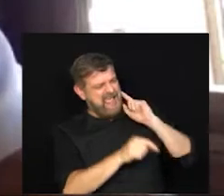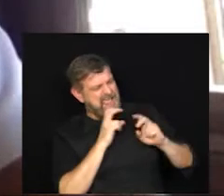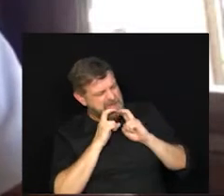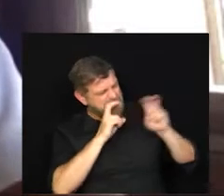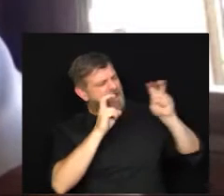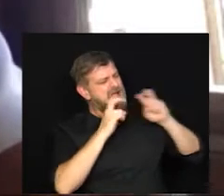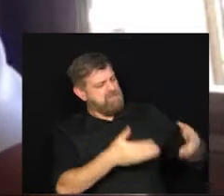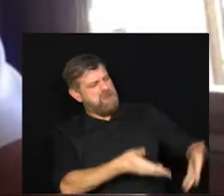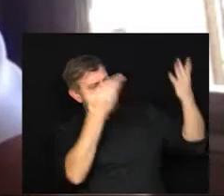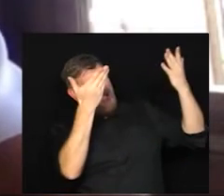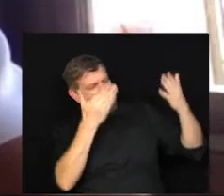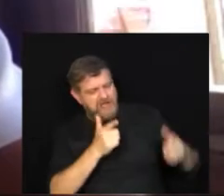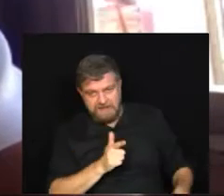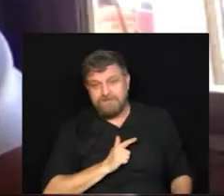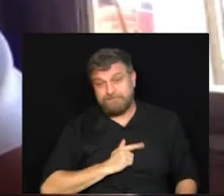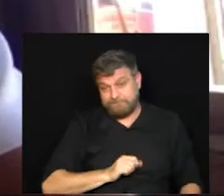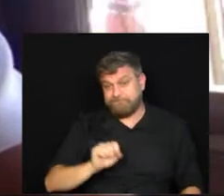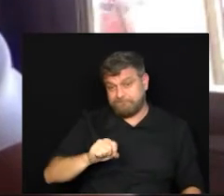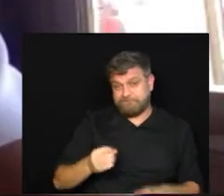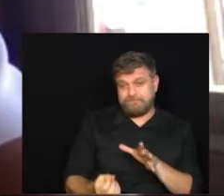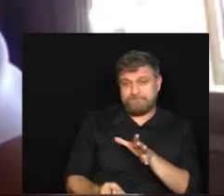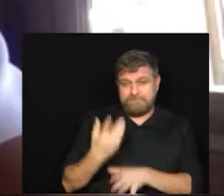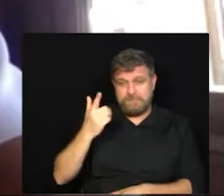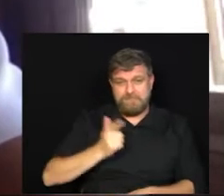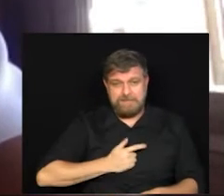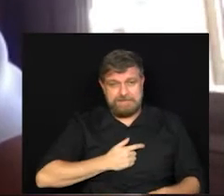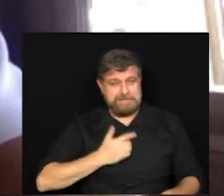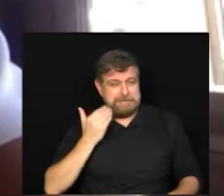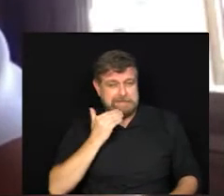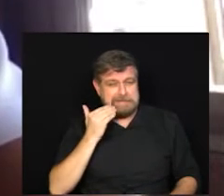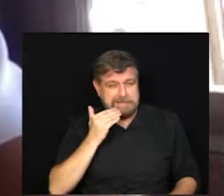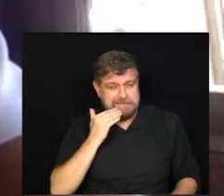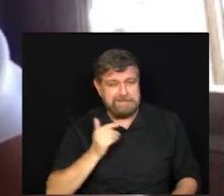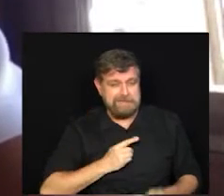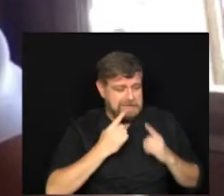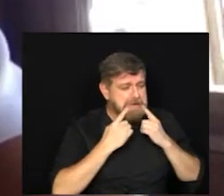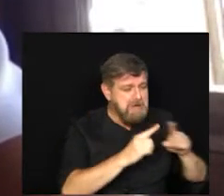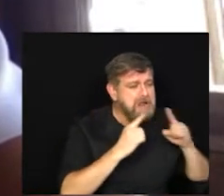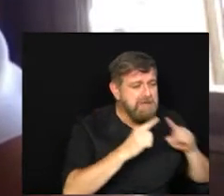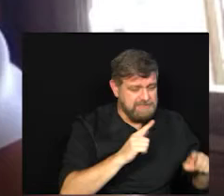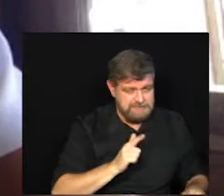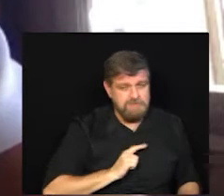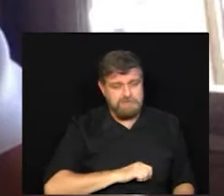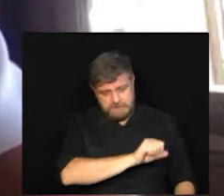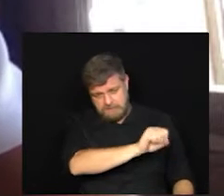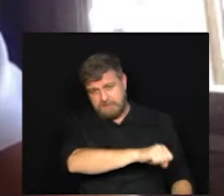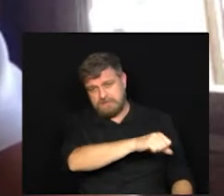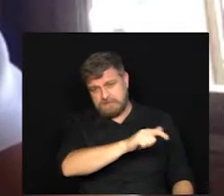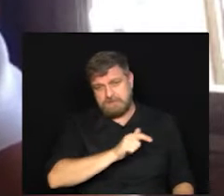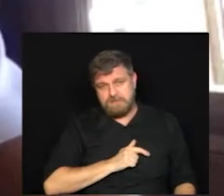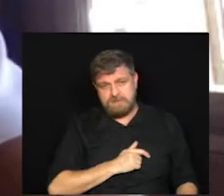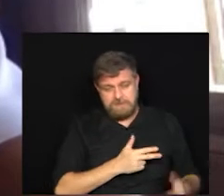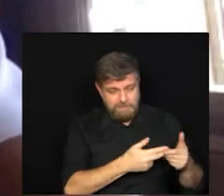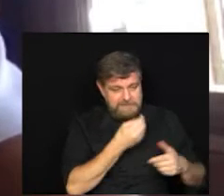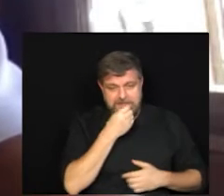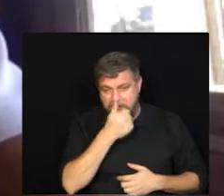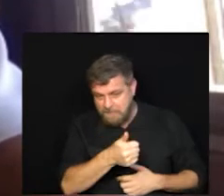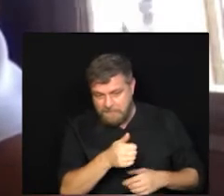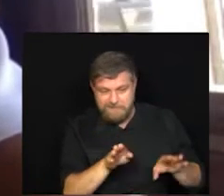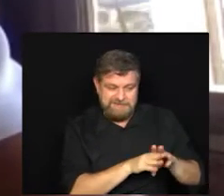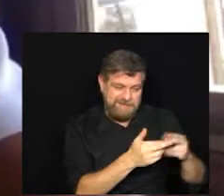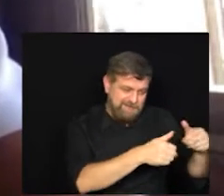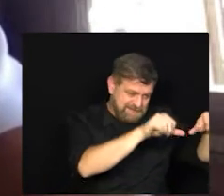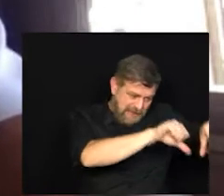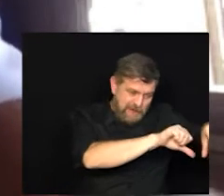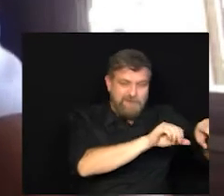na correria, precisa, as coisas não estão dando muito certo, então tem a gritaria, tem a parte boa e a parte ruim, né? Não é